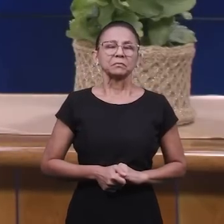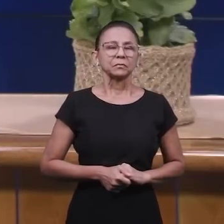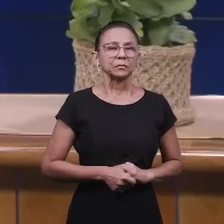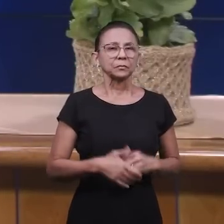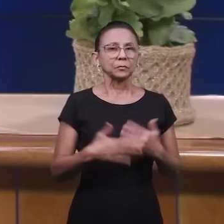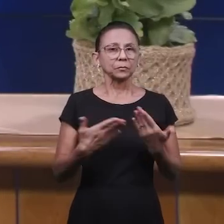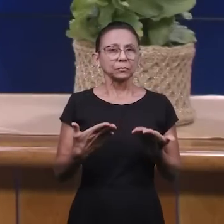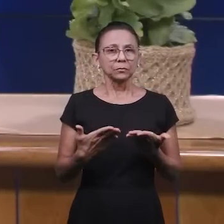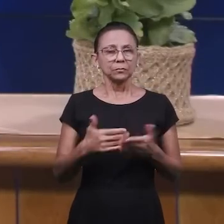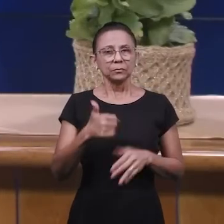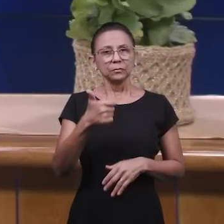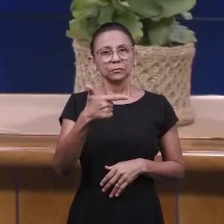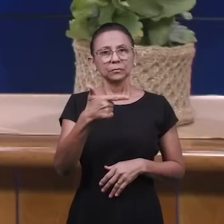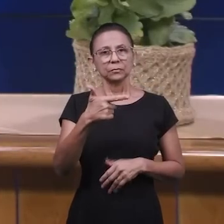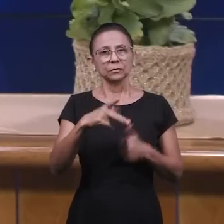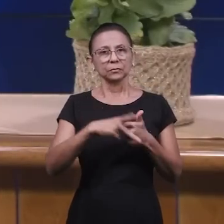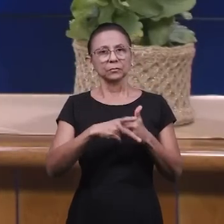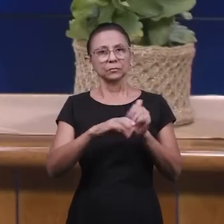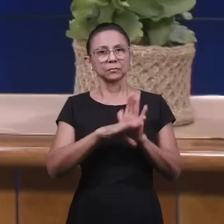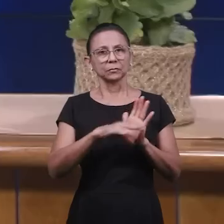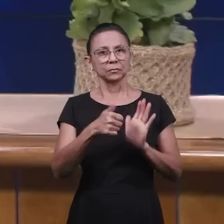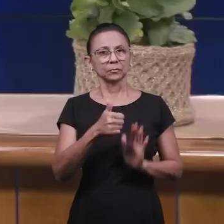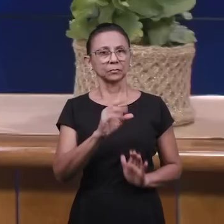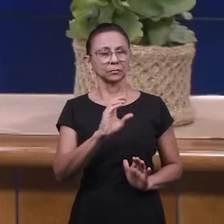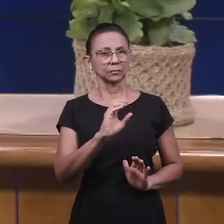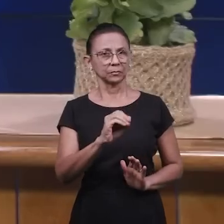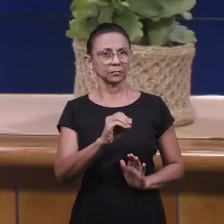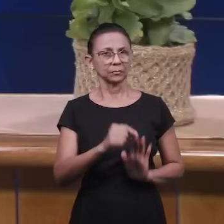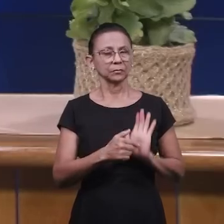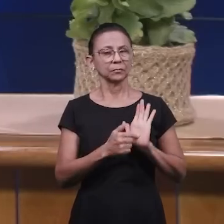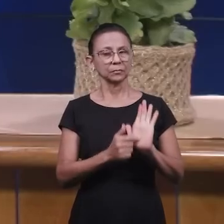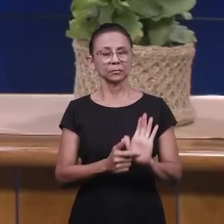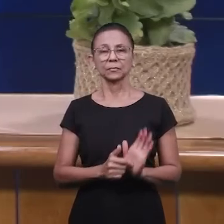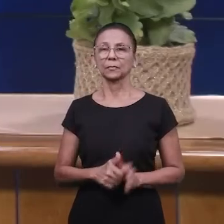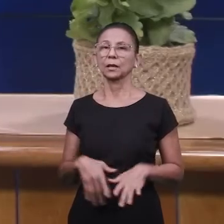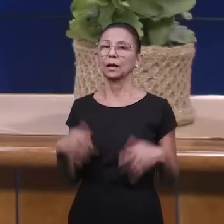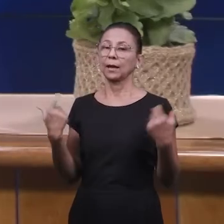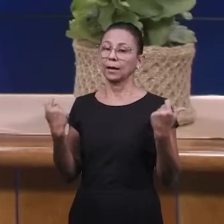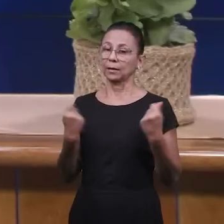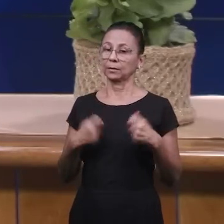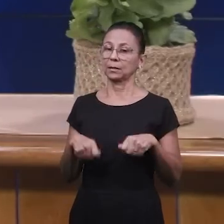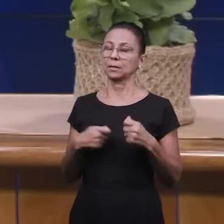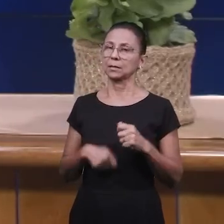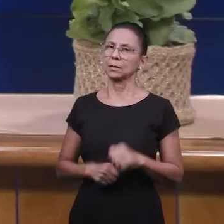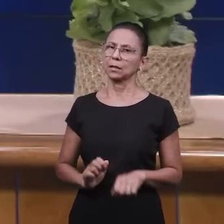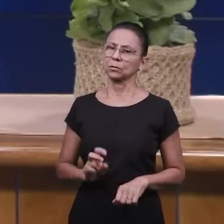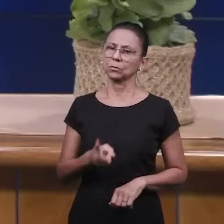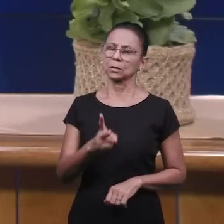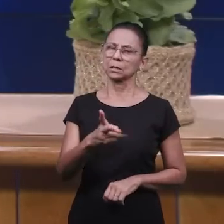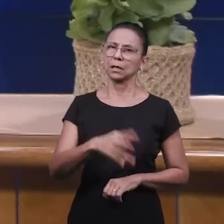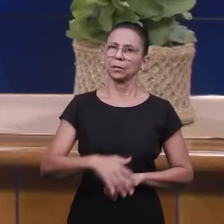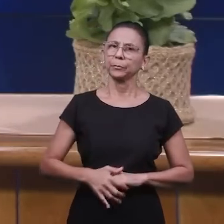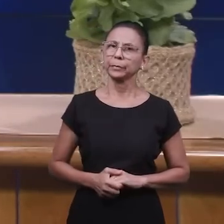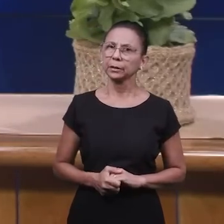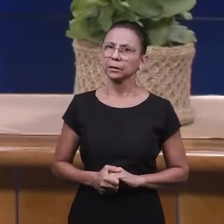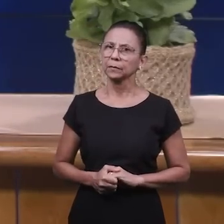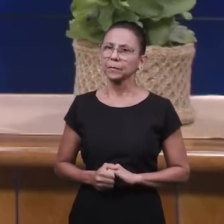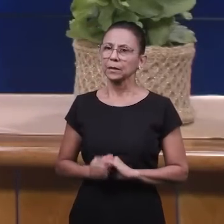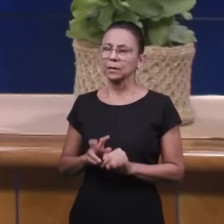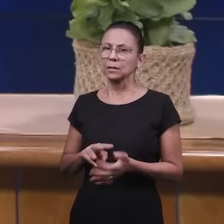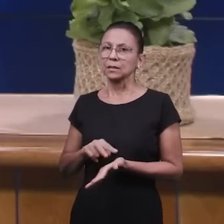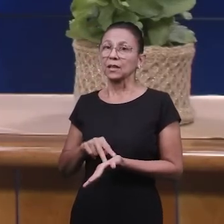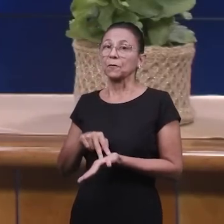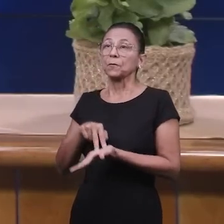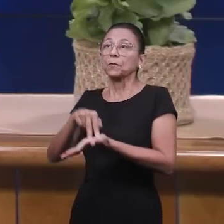que salvação é esse processo. Pedro também diz, em 1 Pedro 1,2, diz, em santificação do Espírito para